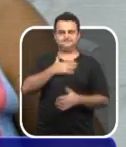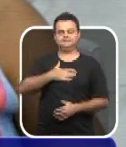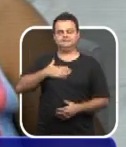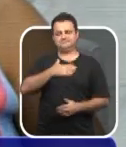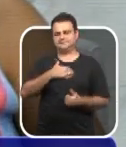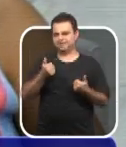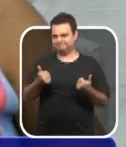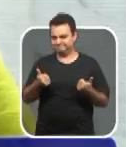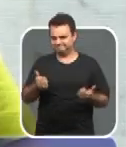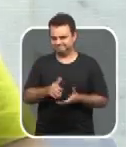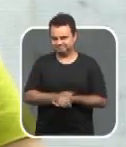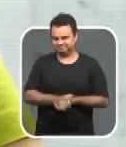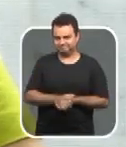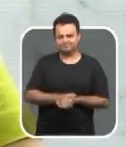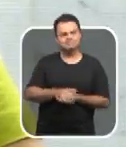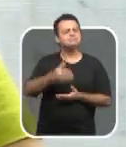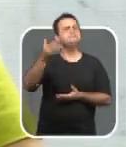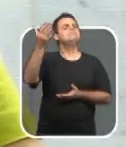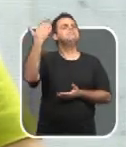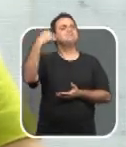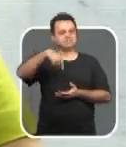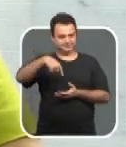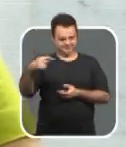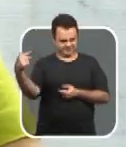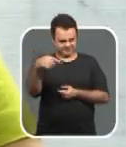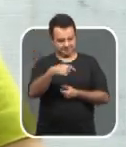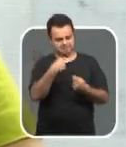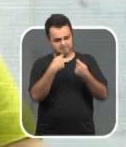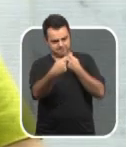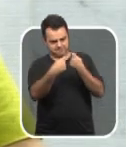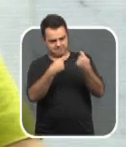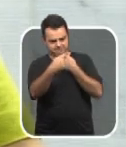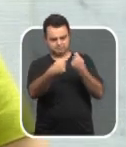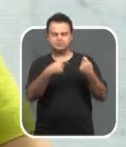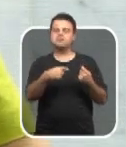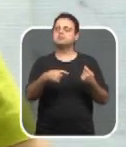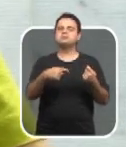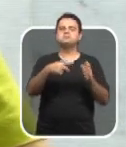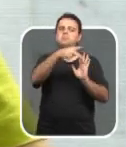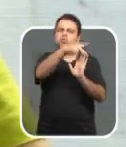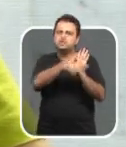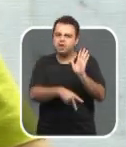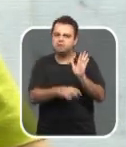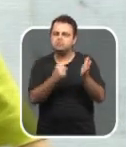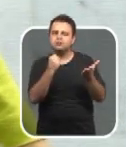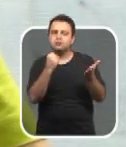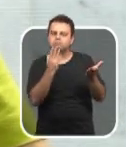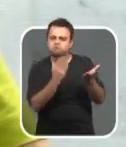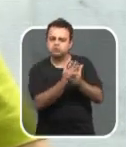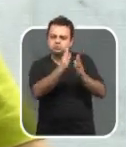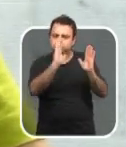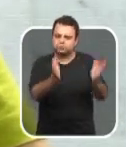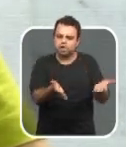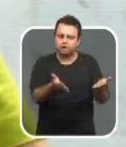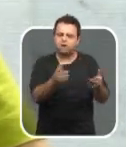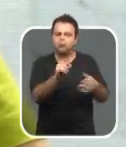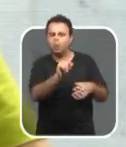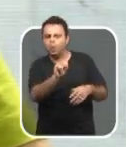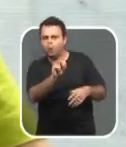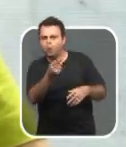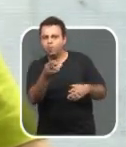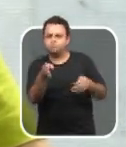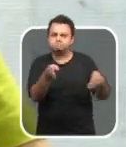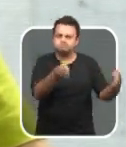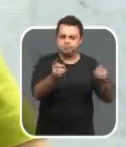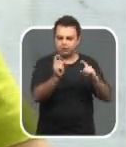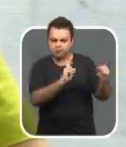tendo na Câmara. Karina, na última vez que a gente conversou, tinha acabado de ser aprovado ou estava em tramitação ainda o seu projeto de importunação